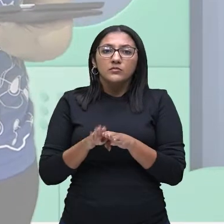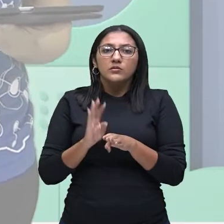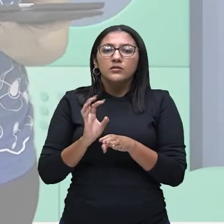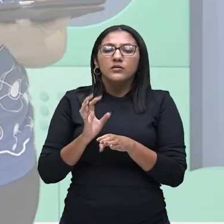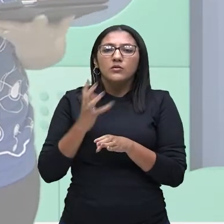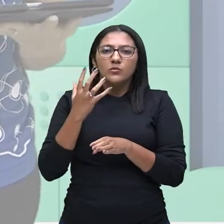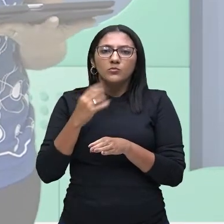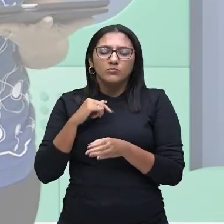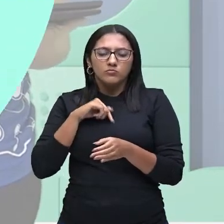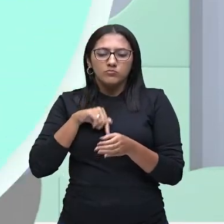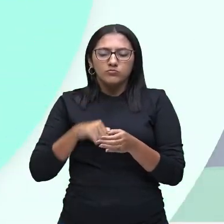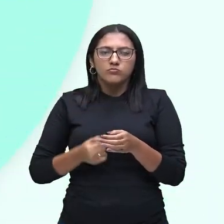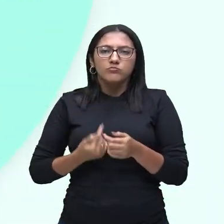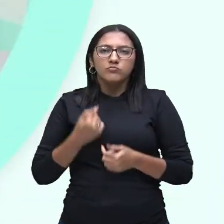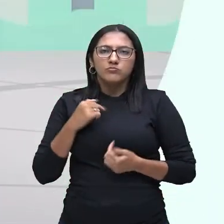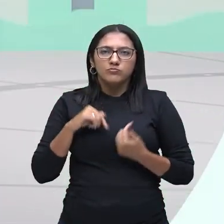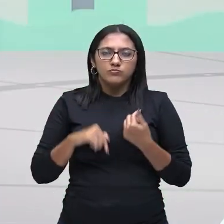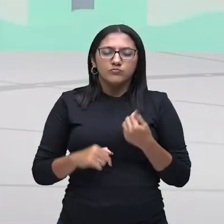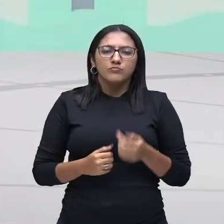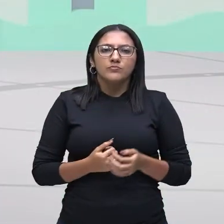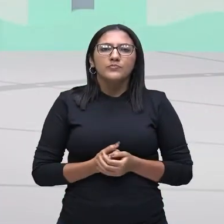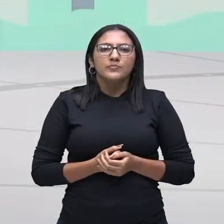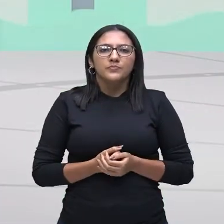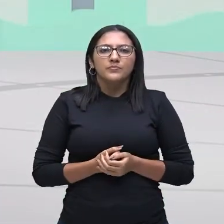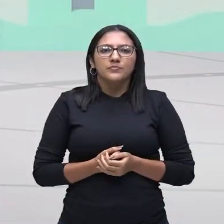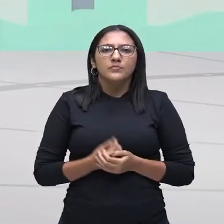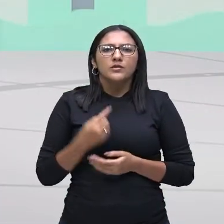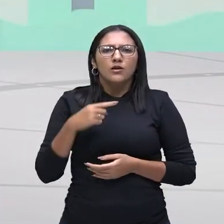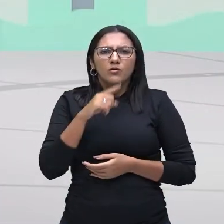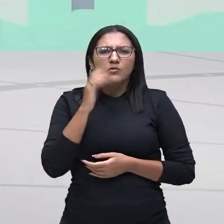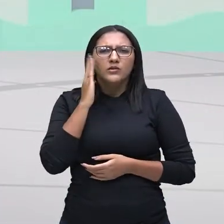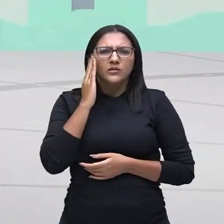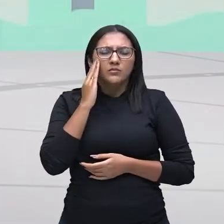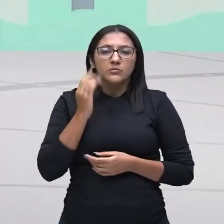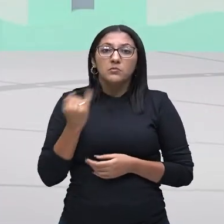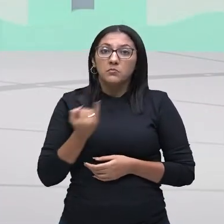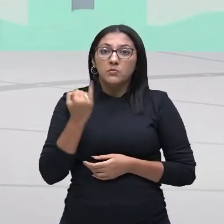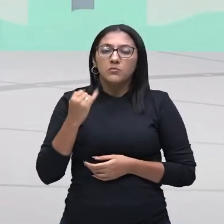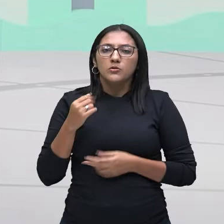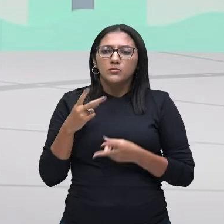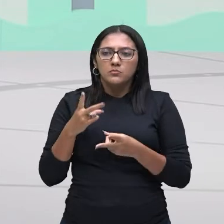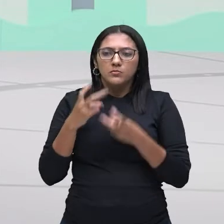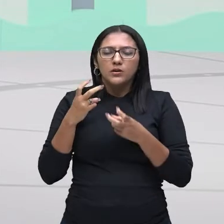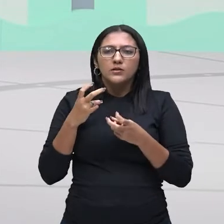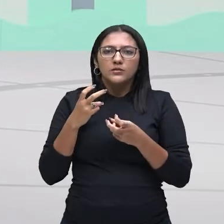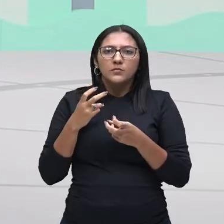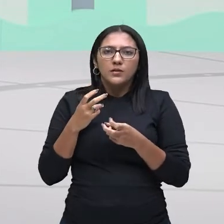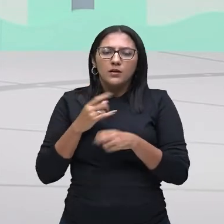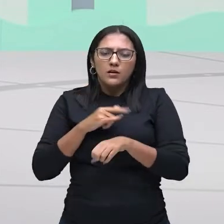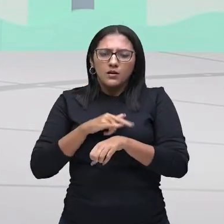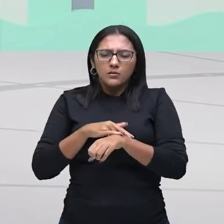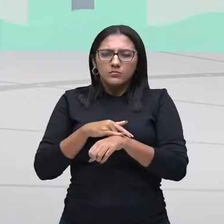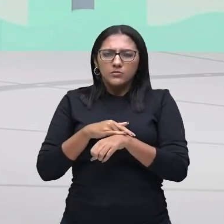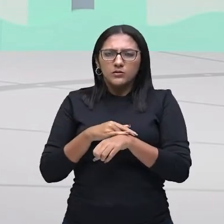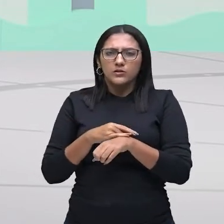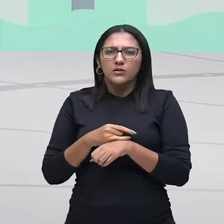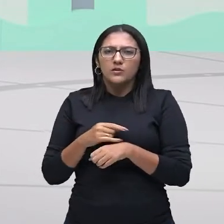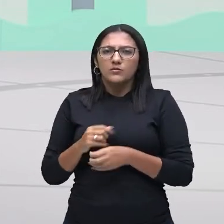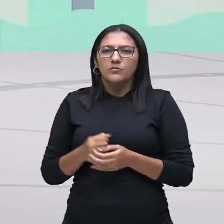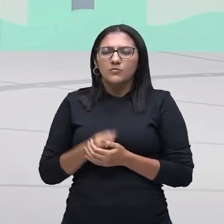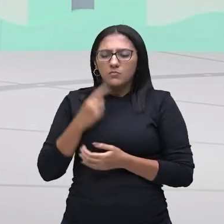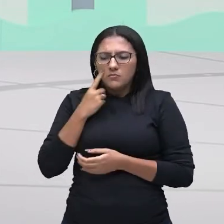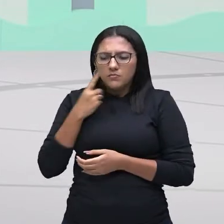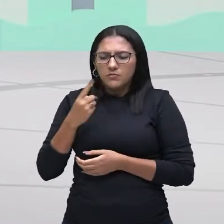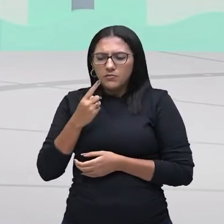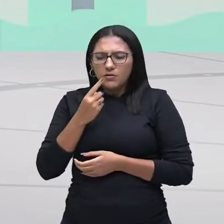atividades celulares. E vocês sabiam que é muito importante a gente observar o nosso xixi? Porque através da